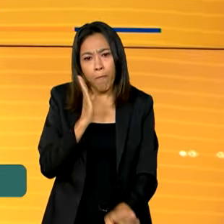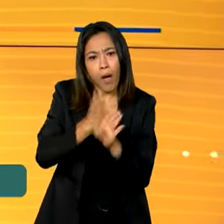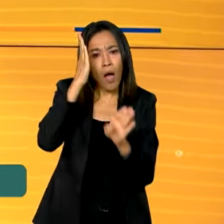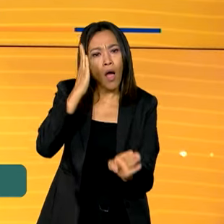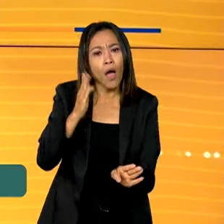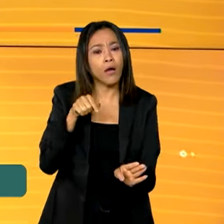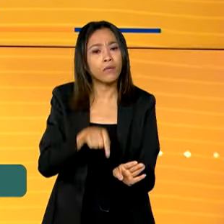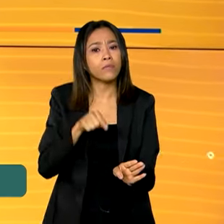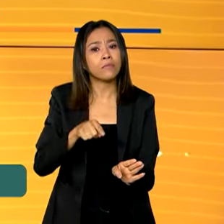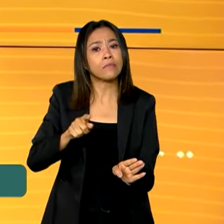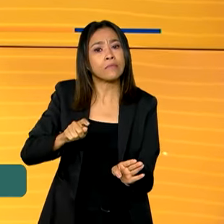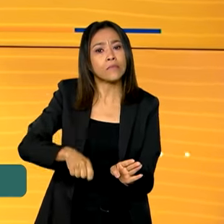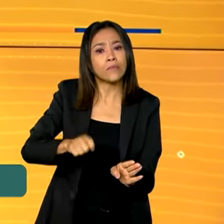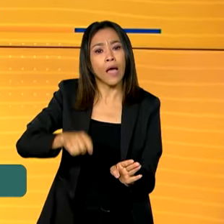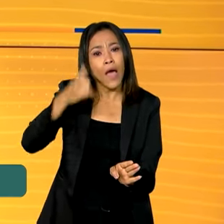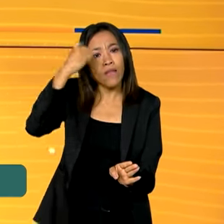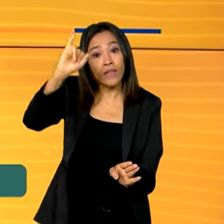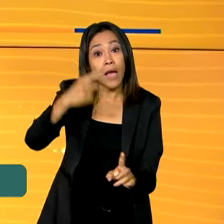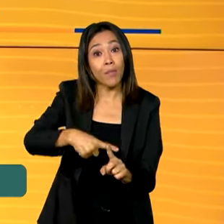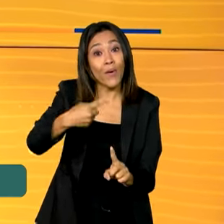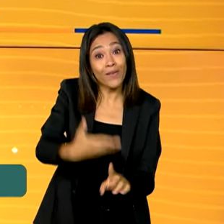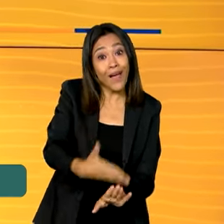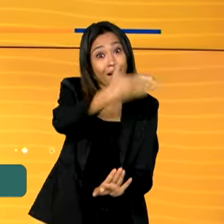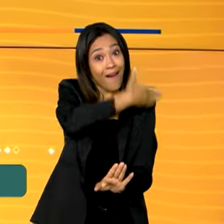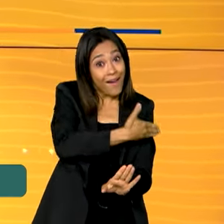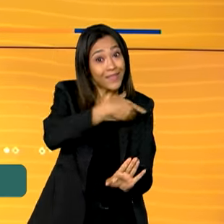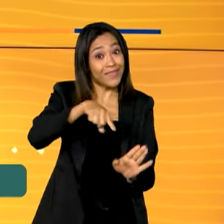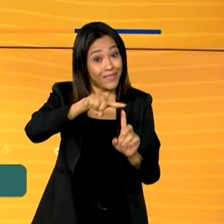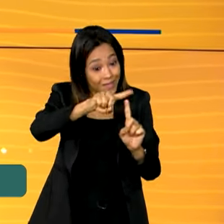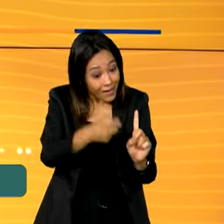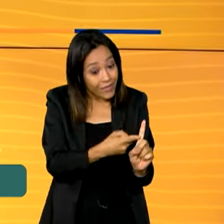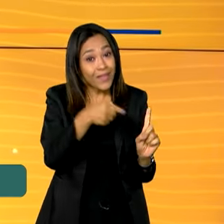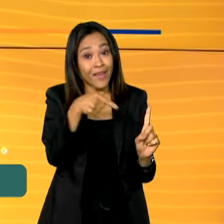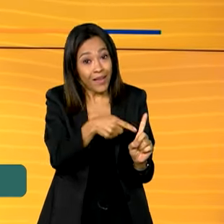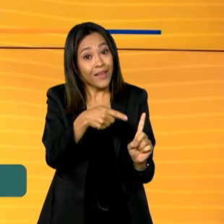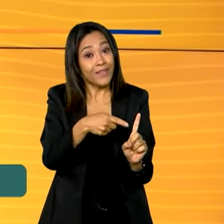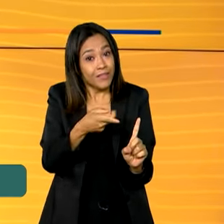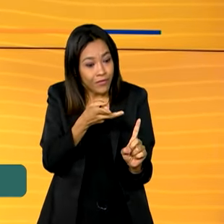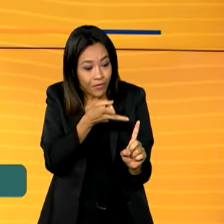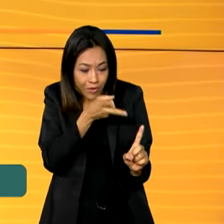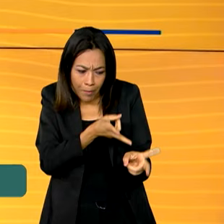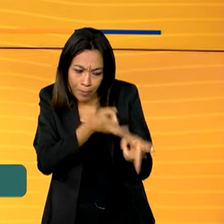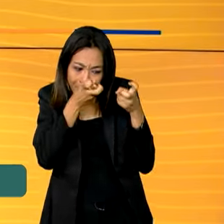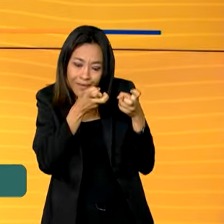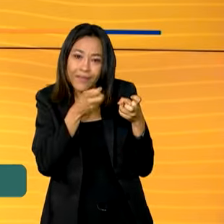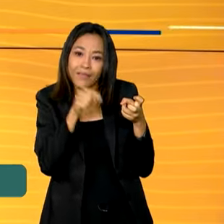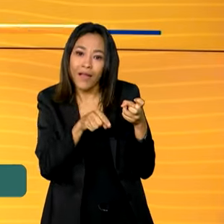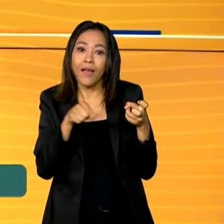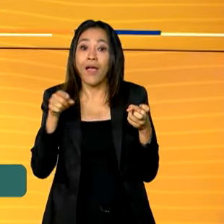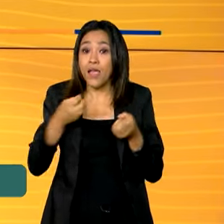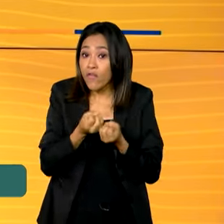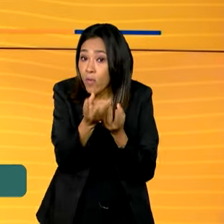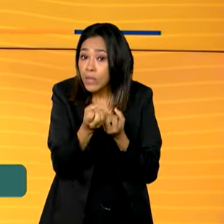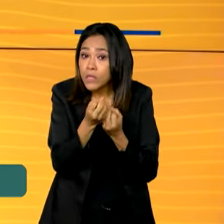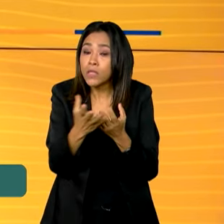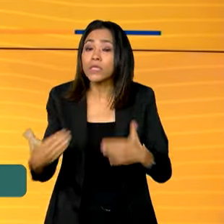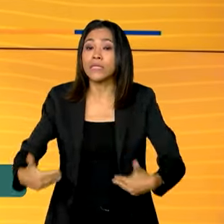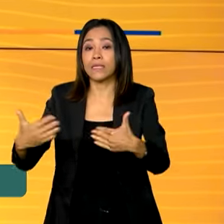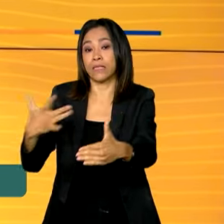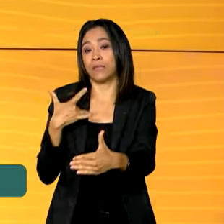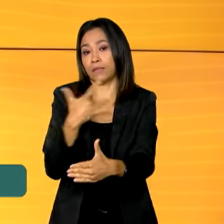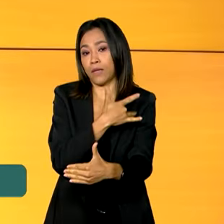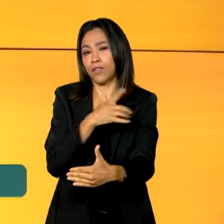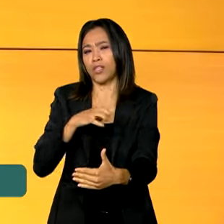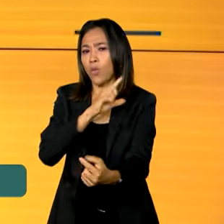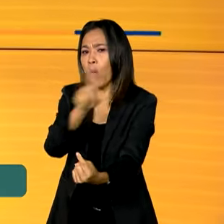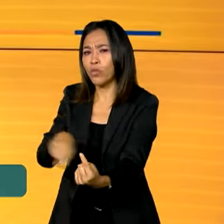aí, evitados, por causa do diagnóstico precoce nas gestantes. As informações são do Ministério da Saúde, que tem a